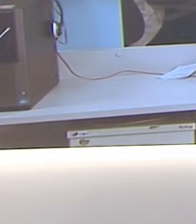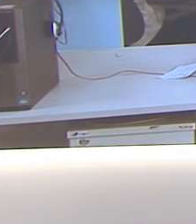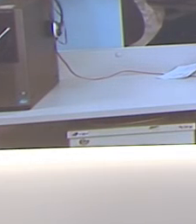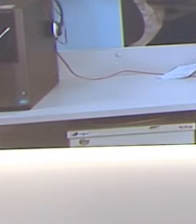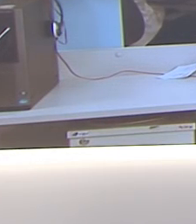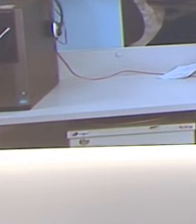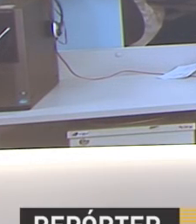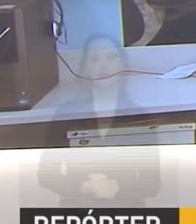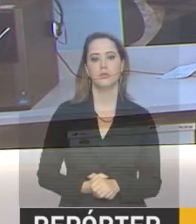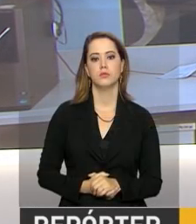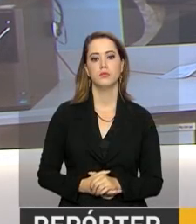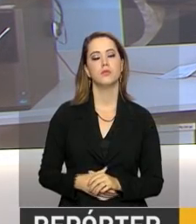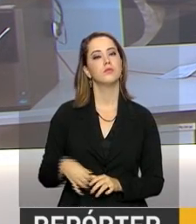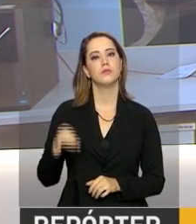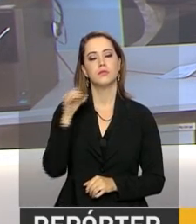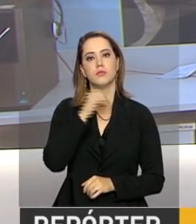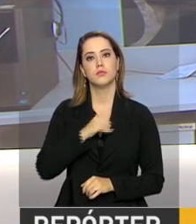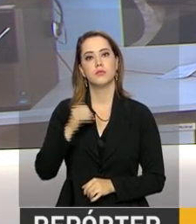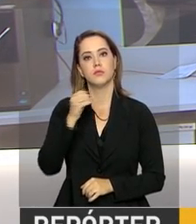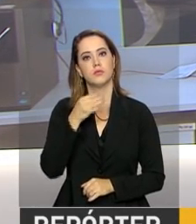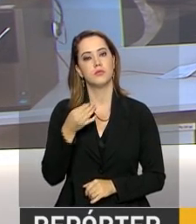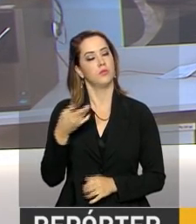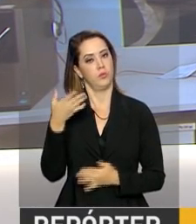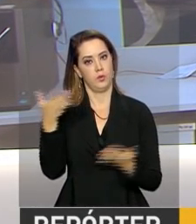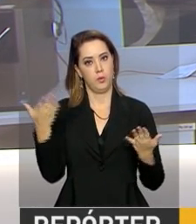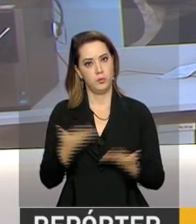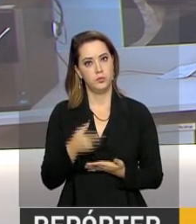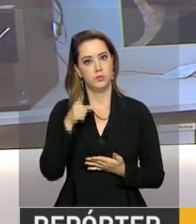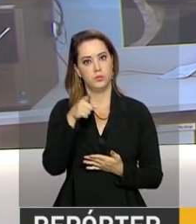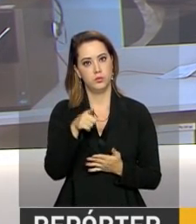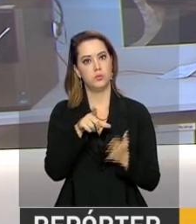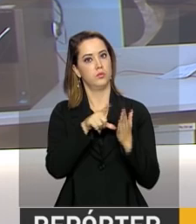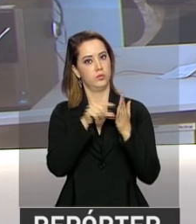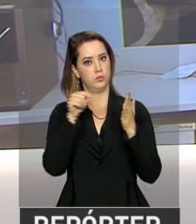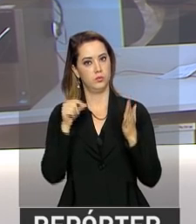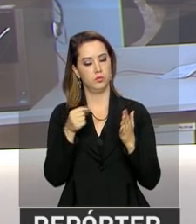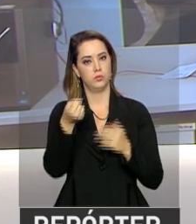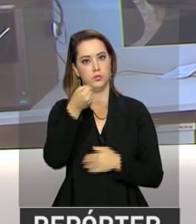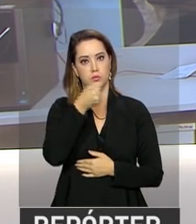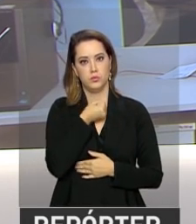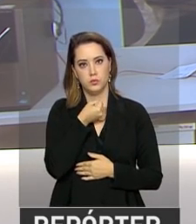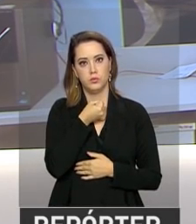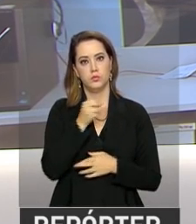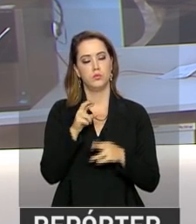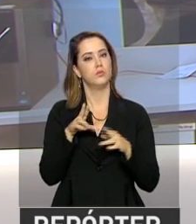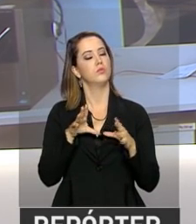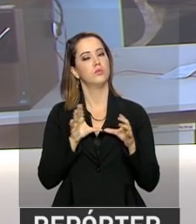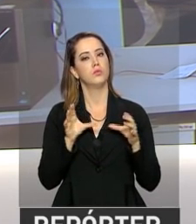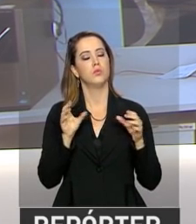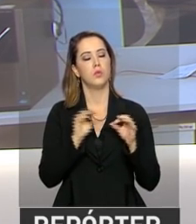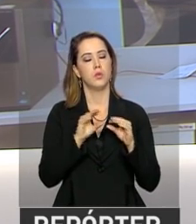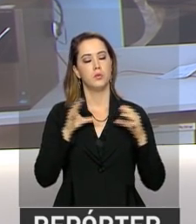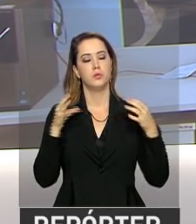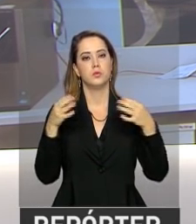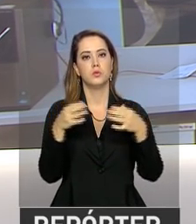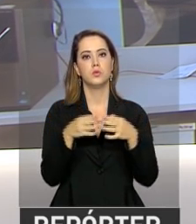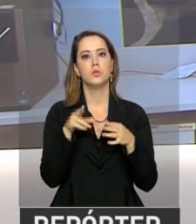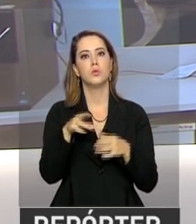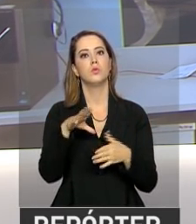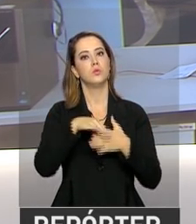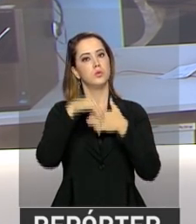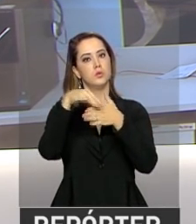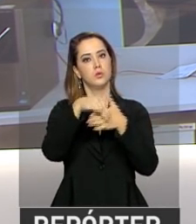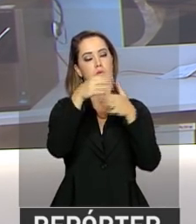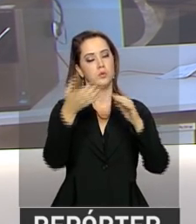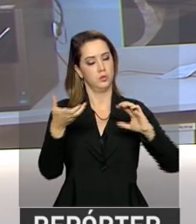Olá, interrompemos nossa programação para transmitir ao vivo do Palácio do Planalto, entrevista coletiva após reunião de líderes da